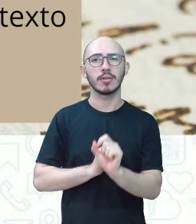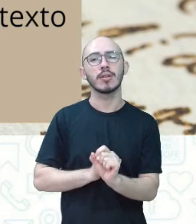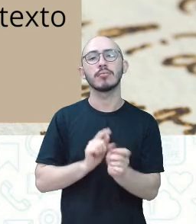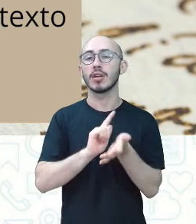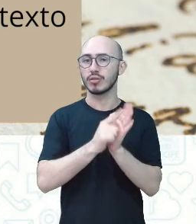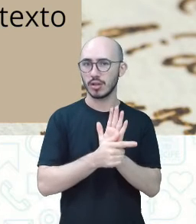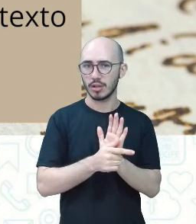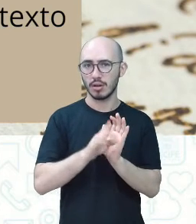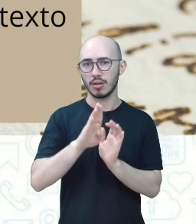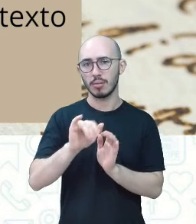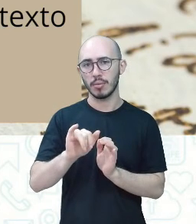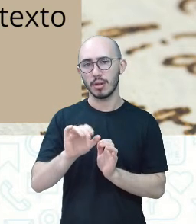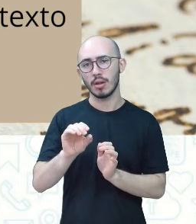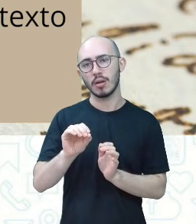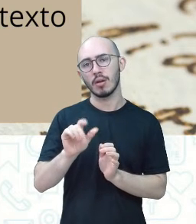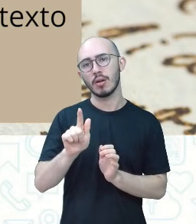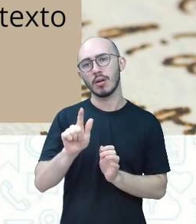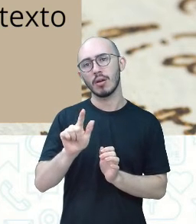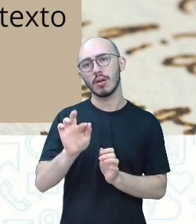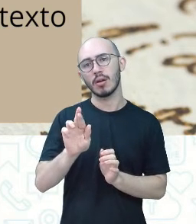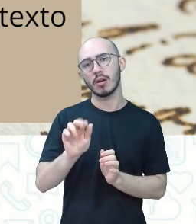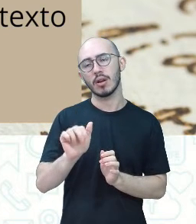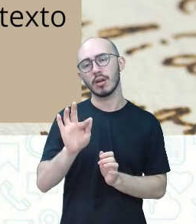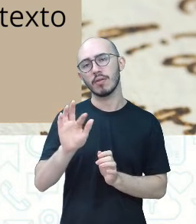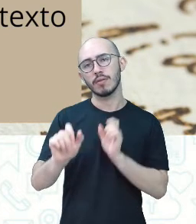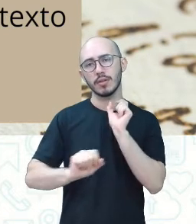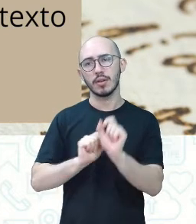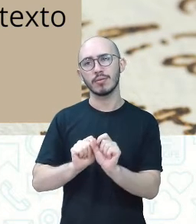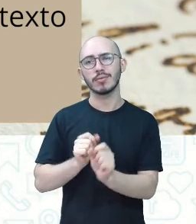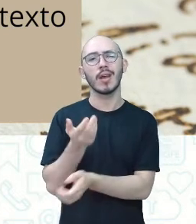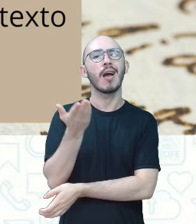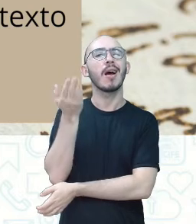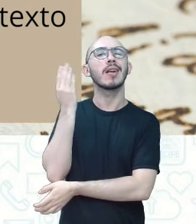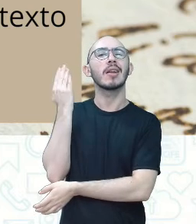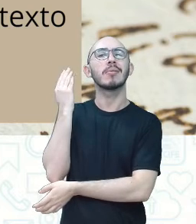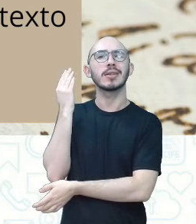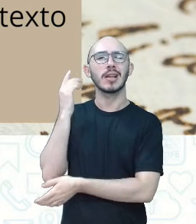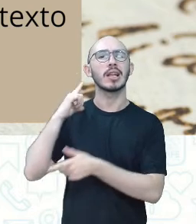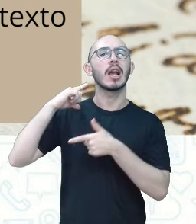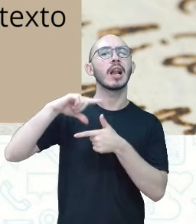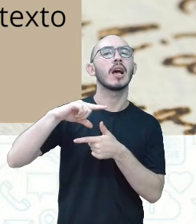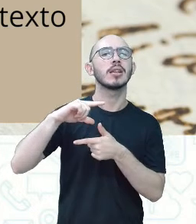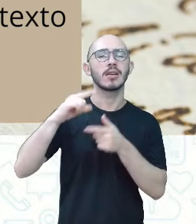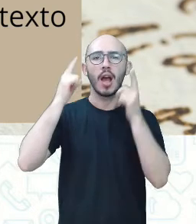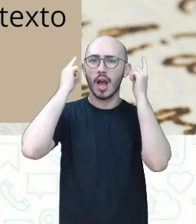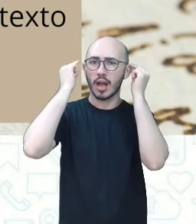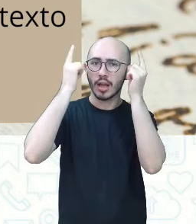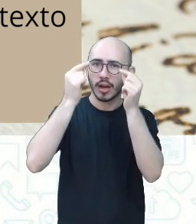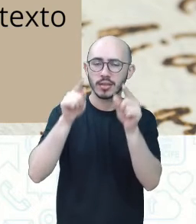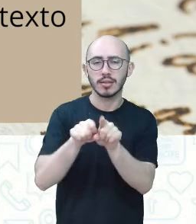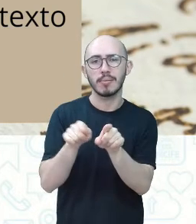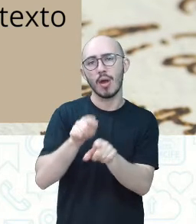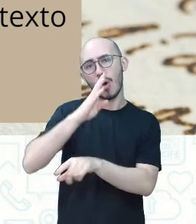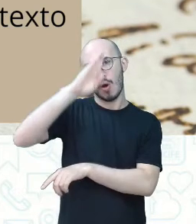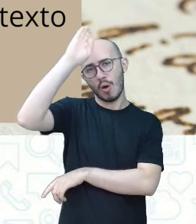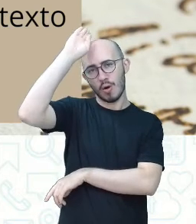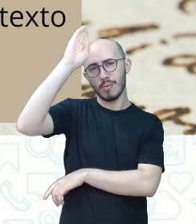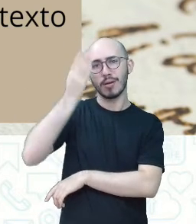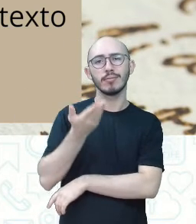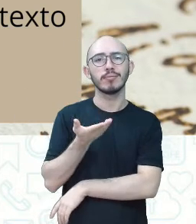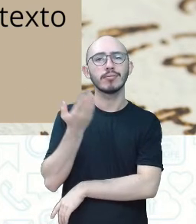gênero textual, surgiu durante as civilizações clássicas, ou seja, Grécia e Roma Antiga. Apesar disso, os historiadores